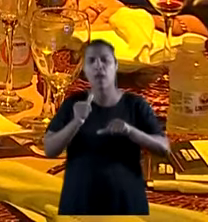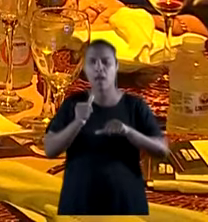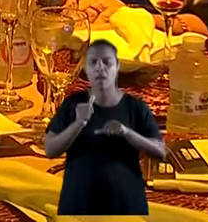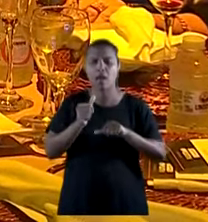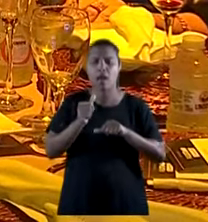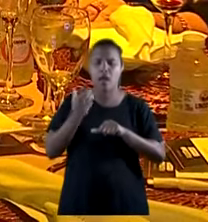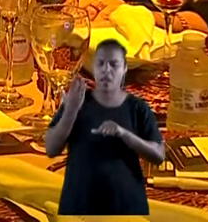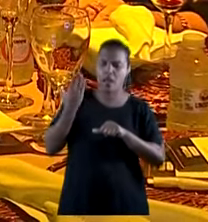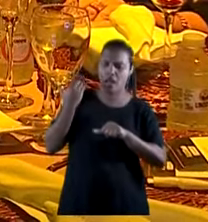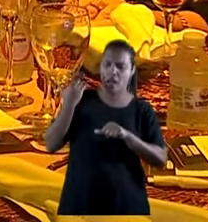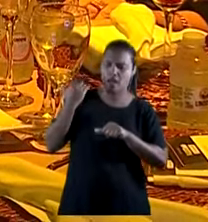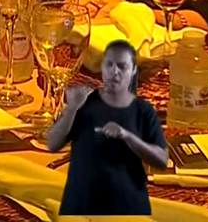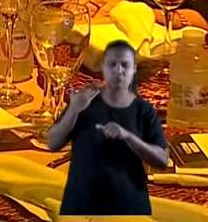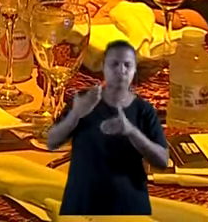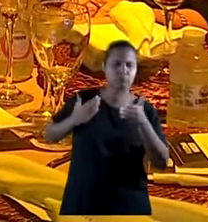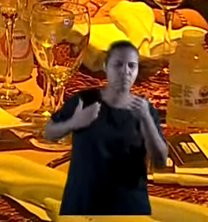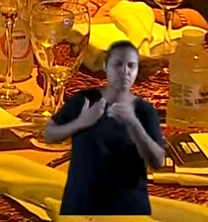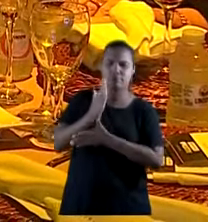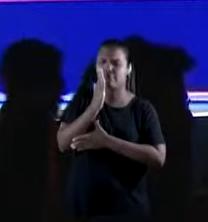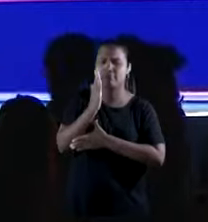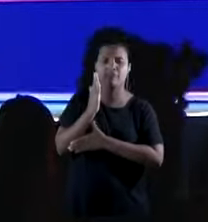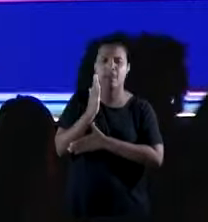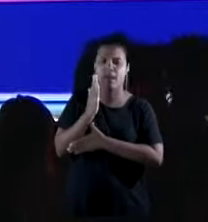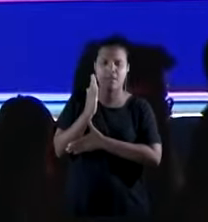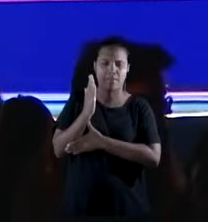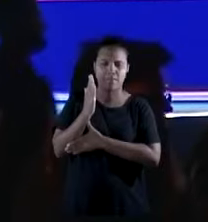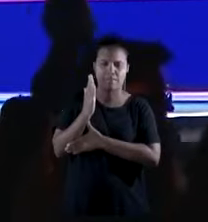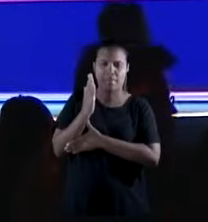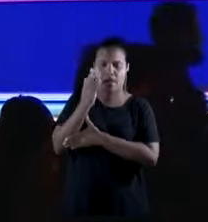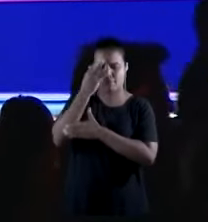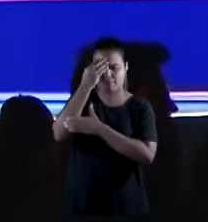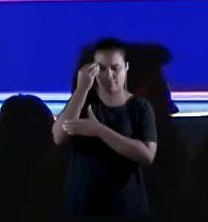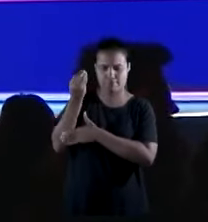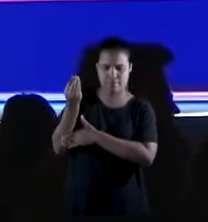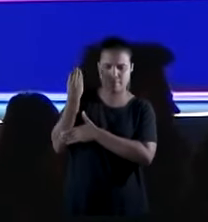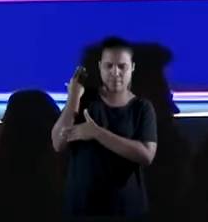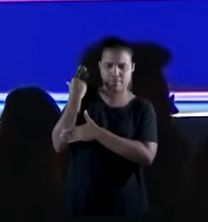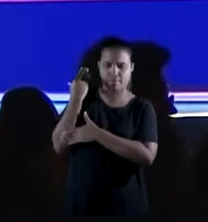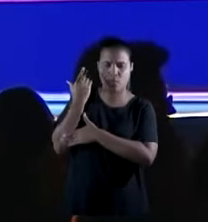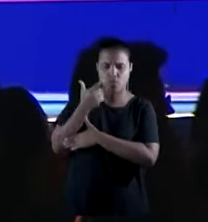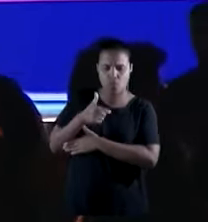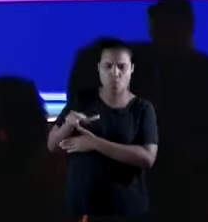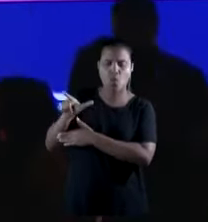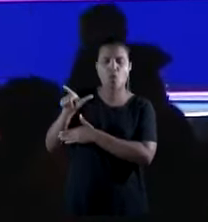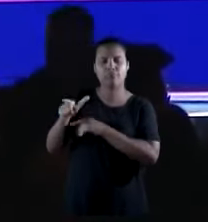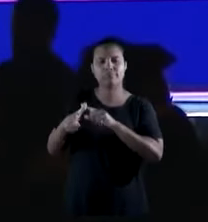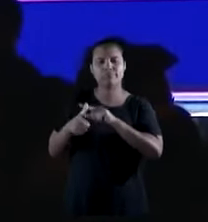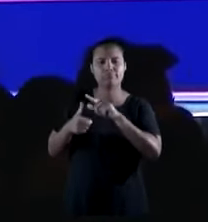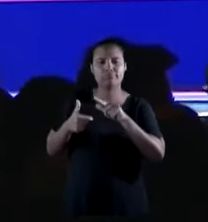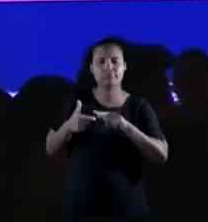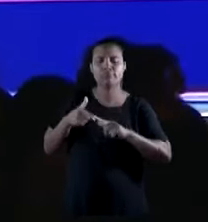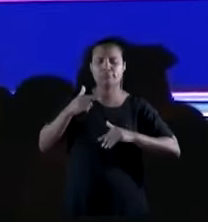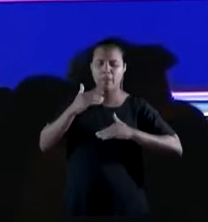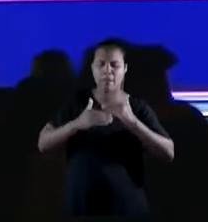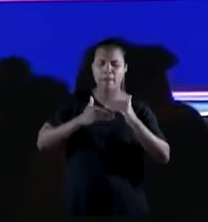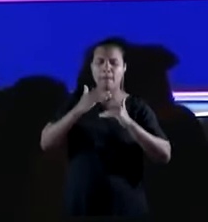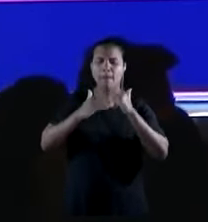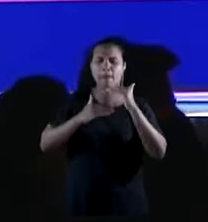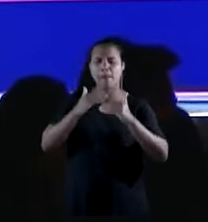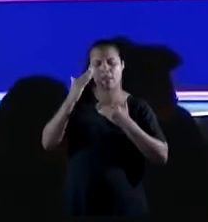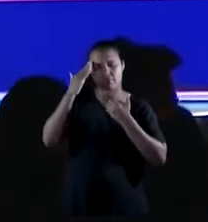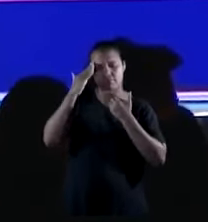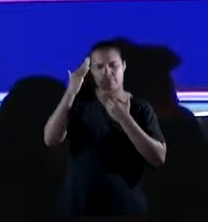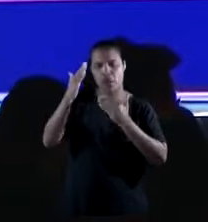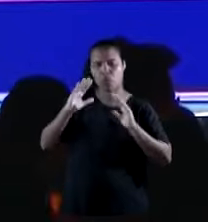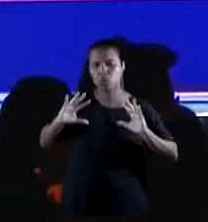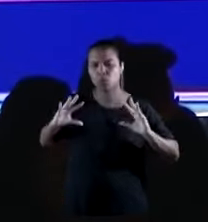velhas práticas e inovar. E isso graças a vocês, a nossa